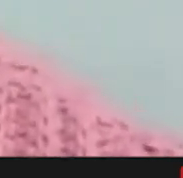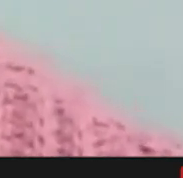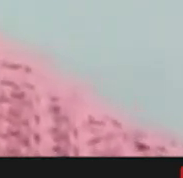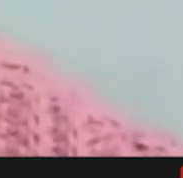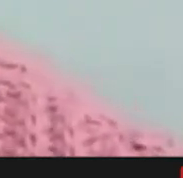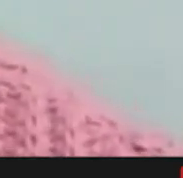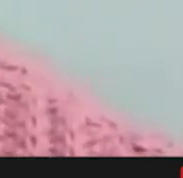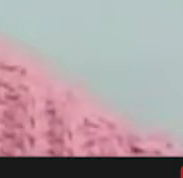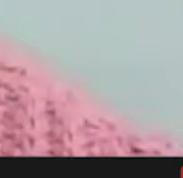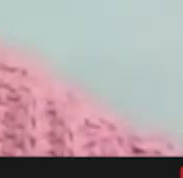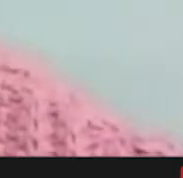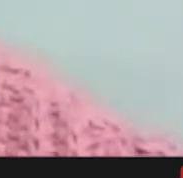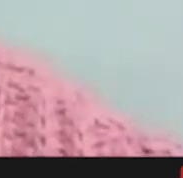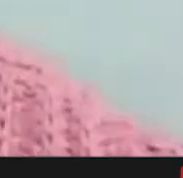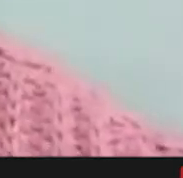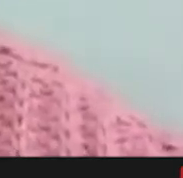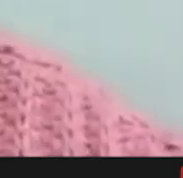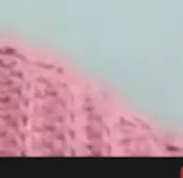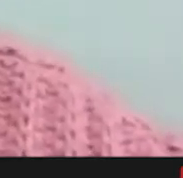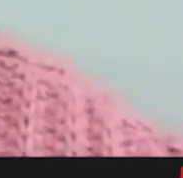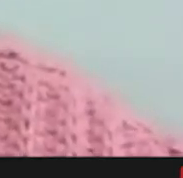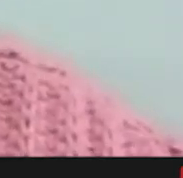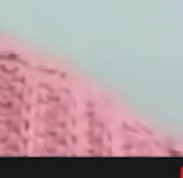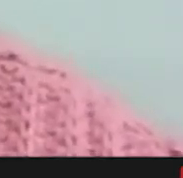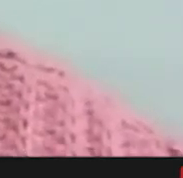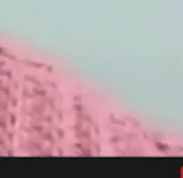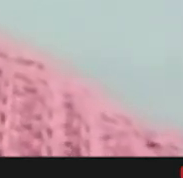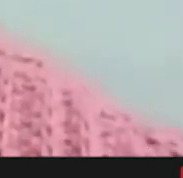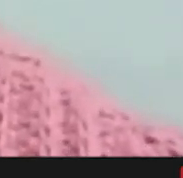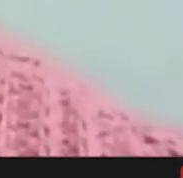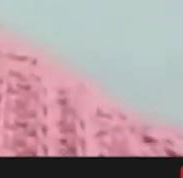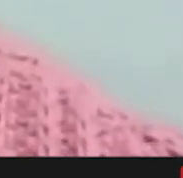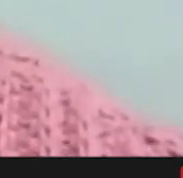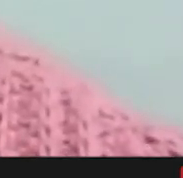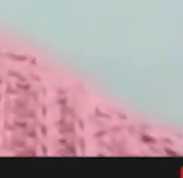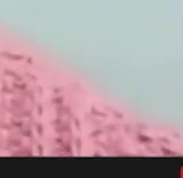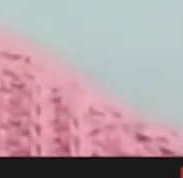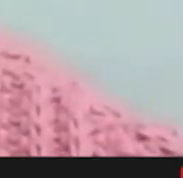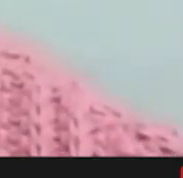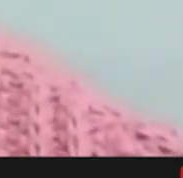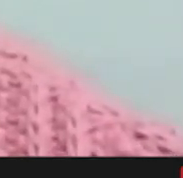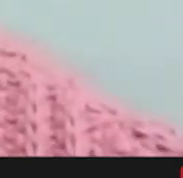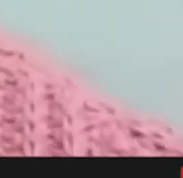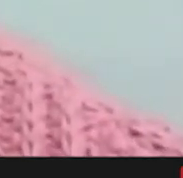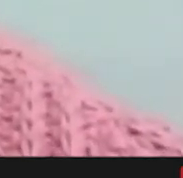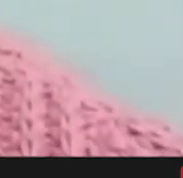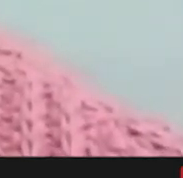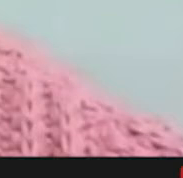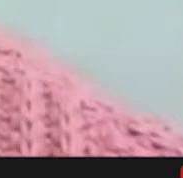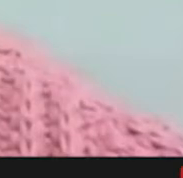sintomas da doença, né? Para o enfrentamento, obviamente,